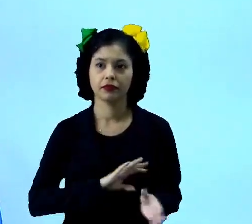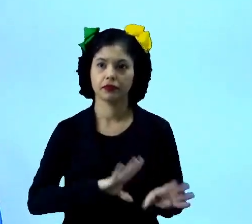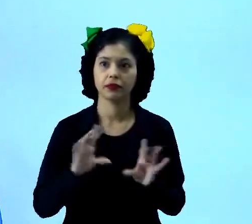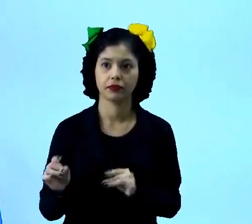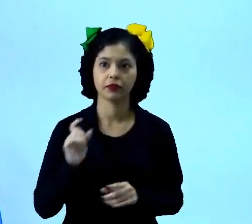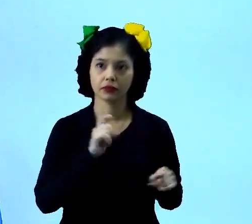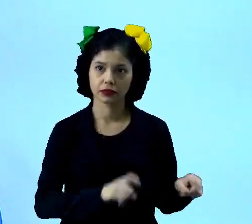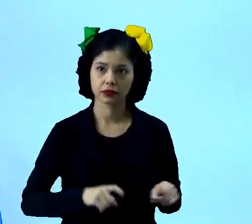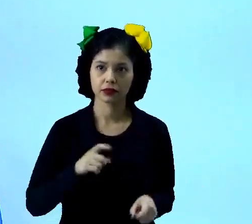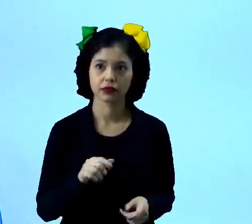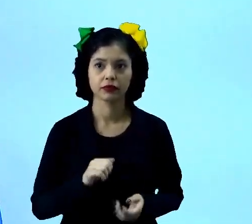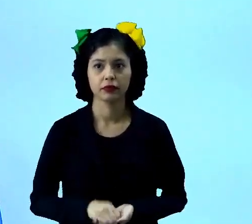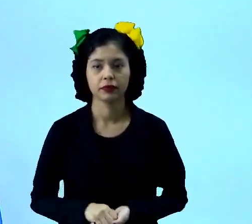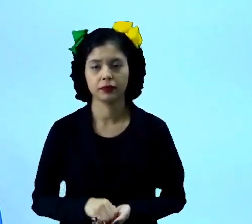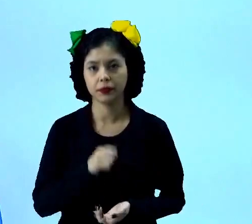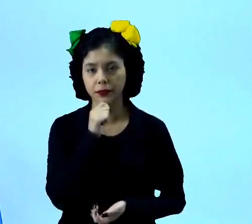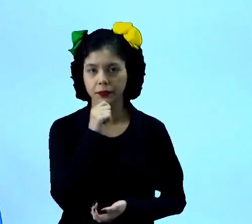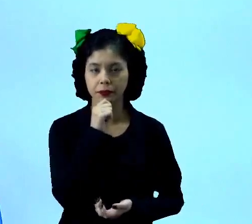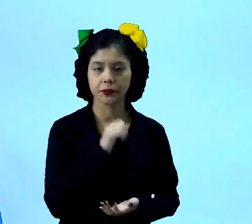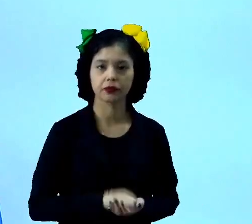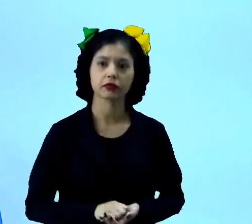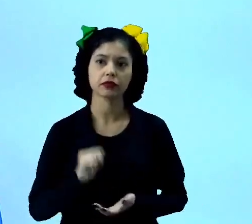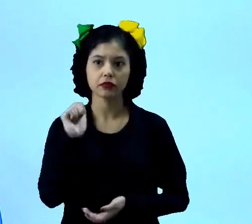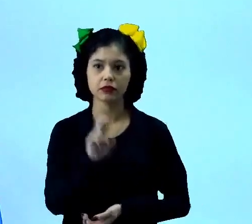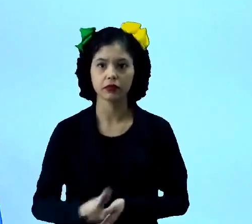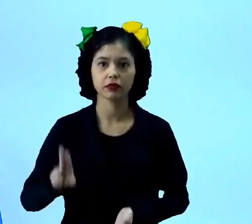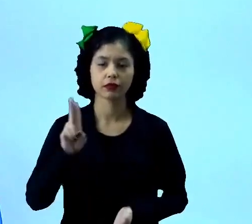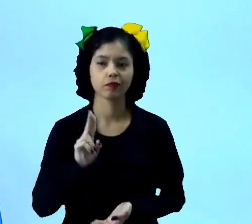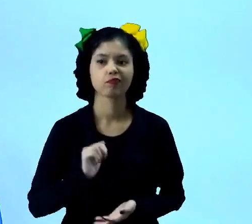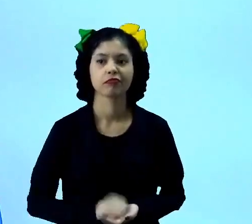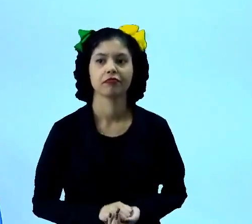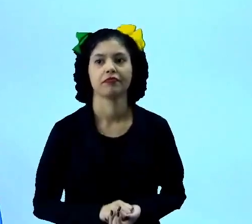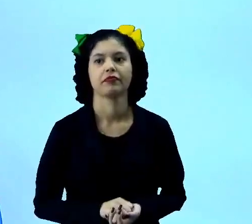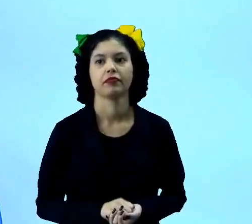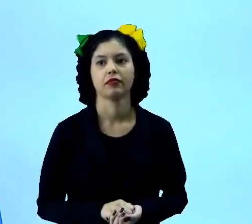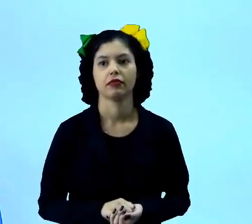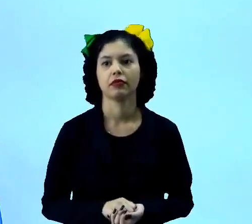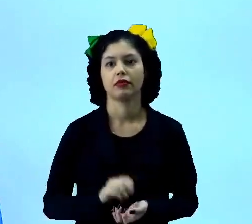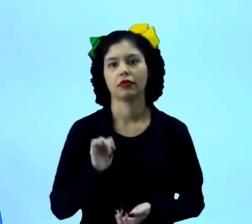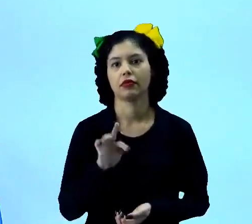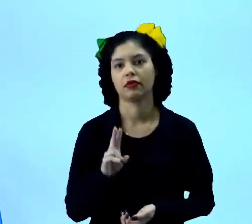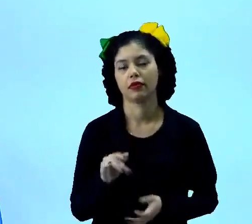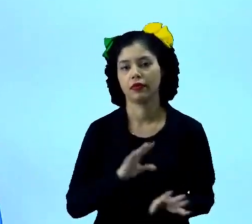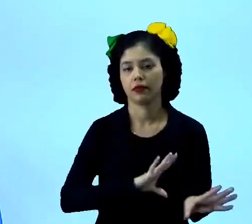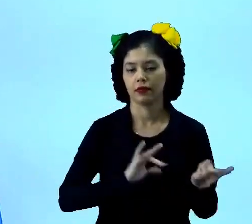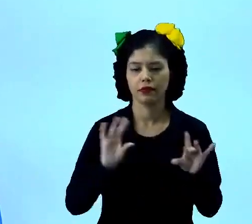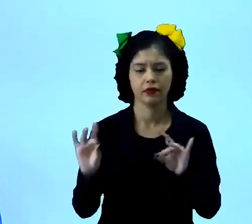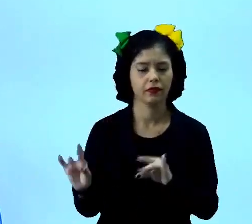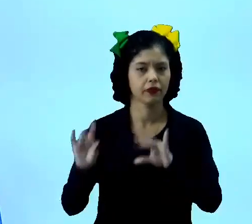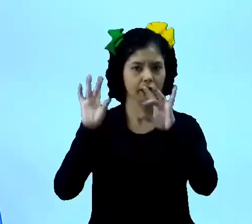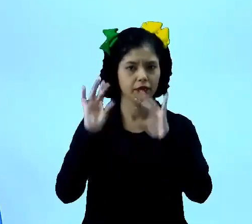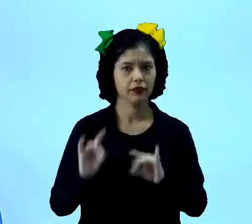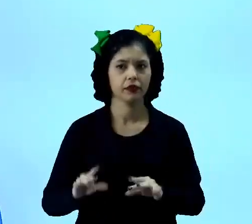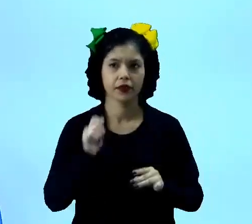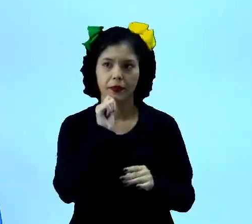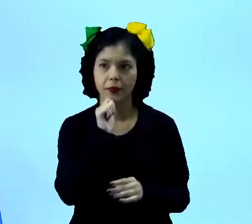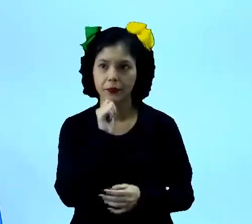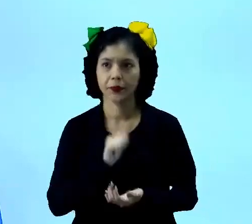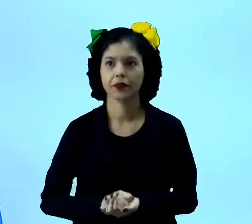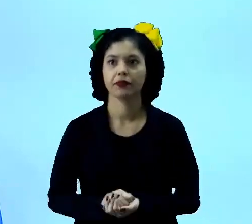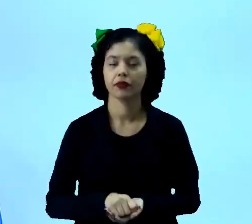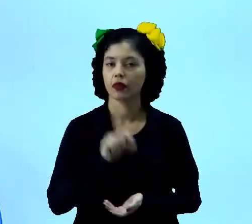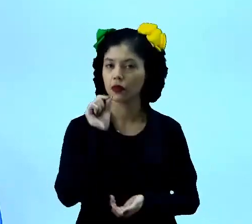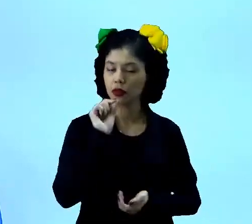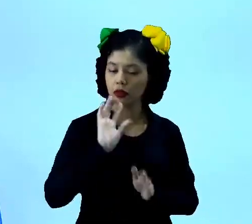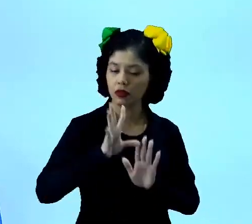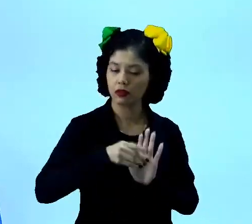uma colonização, né, europeia, eurocêntrica, carregada de etnocentrismo, o